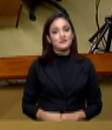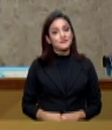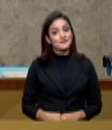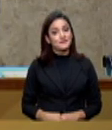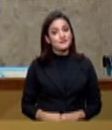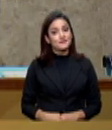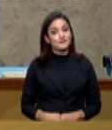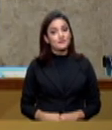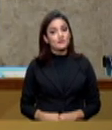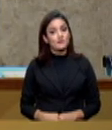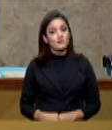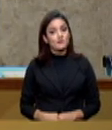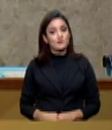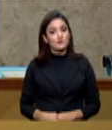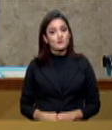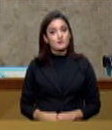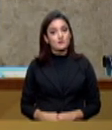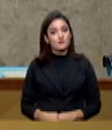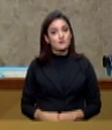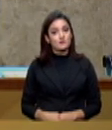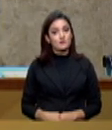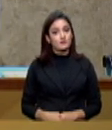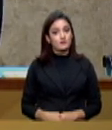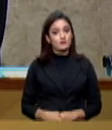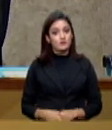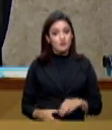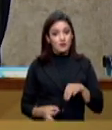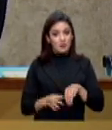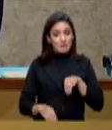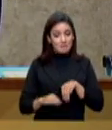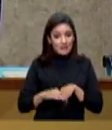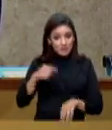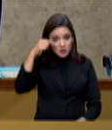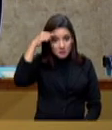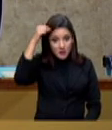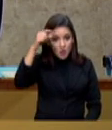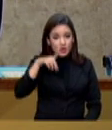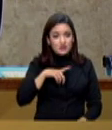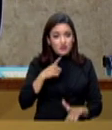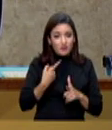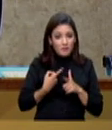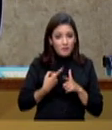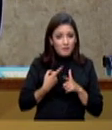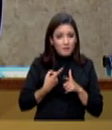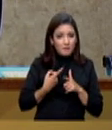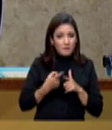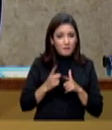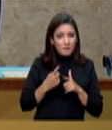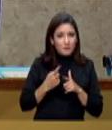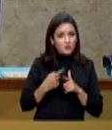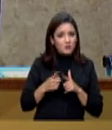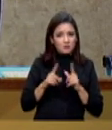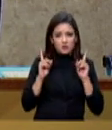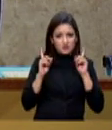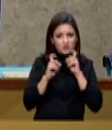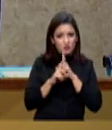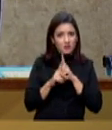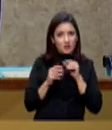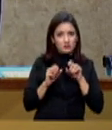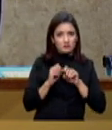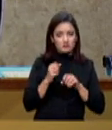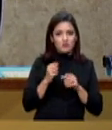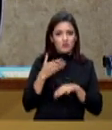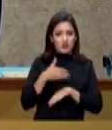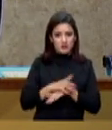Ministro Barroso teve uma pequena dificuldade para entrar eu